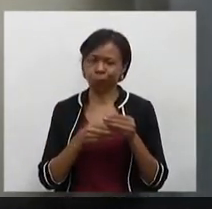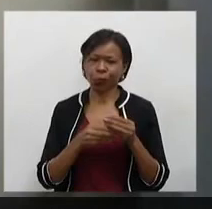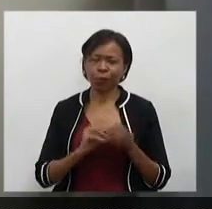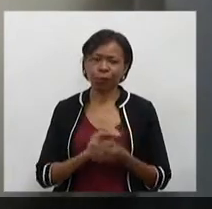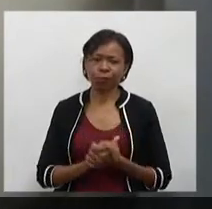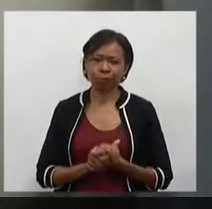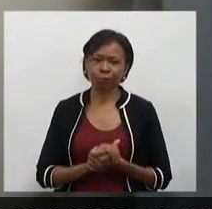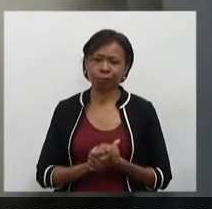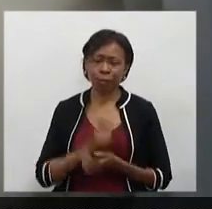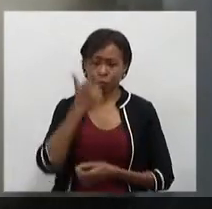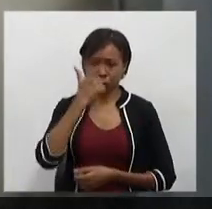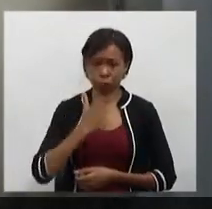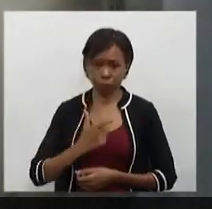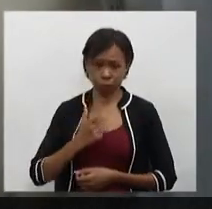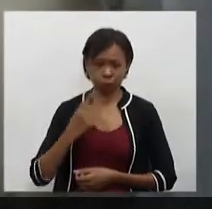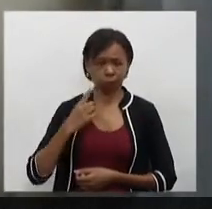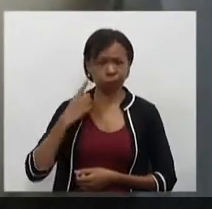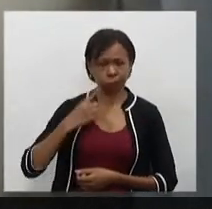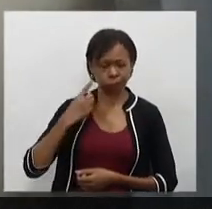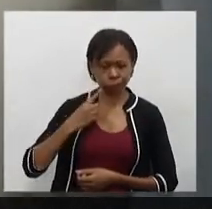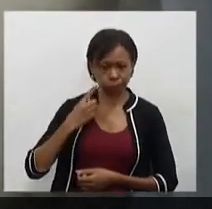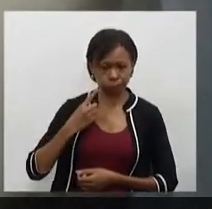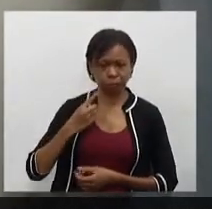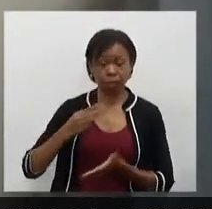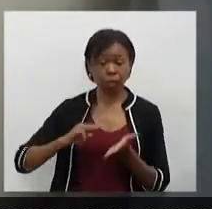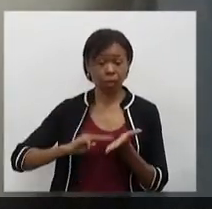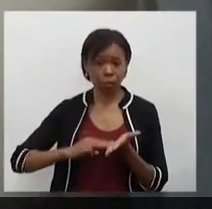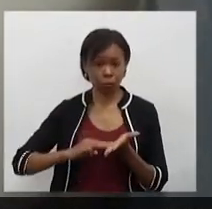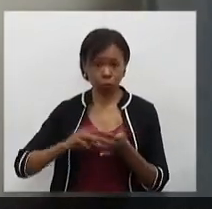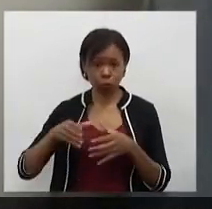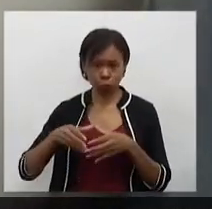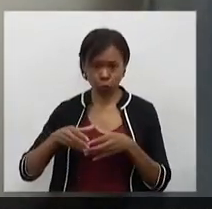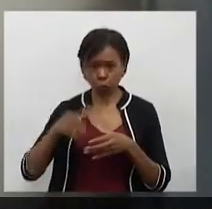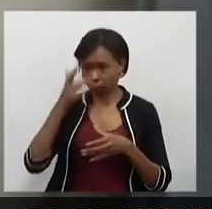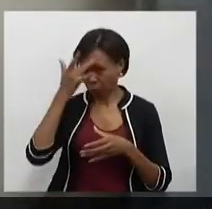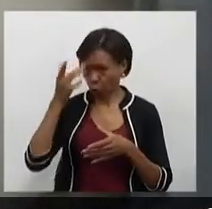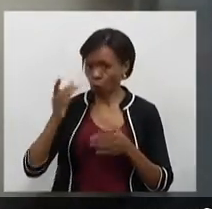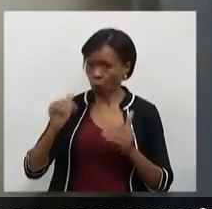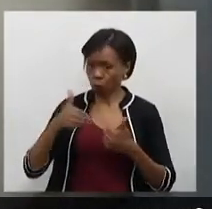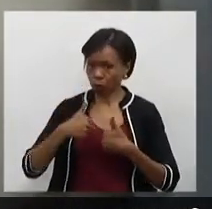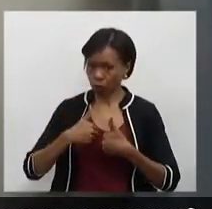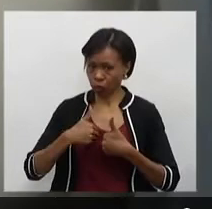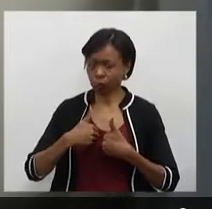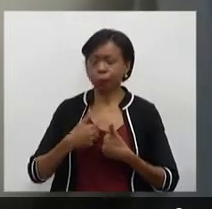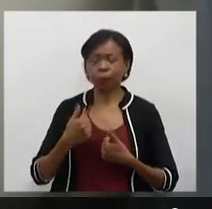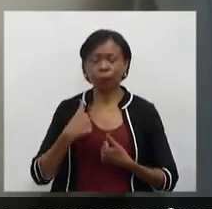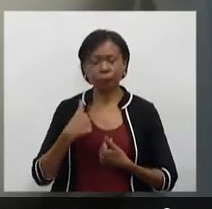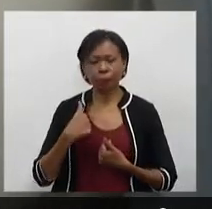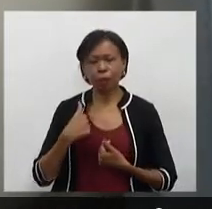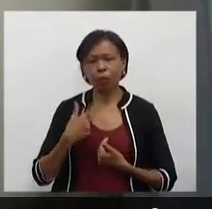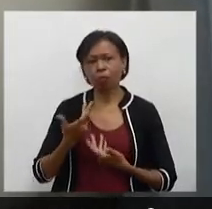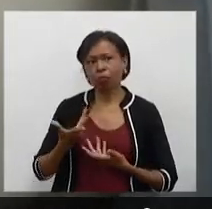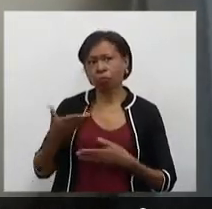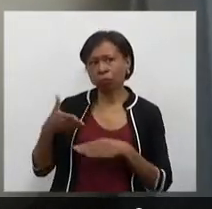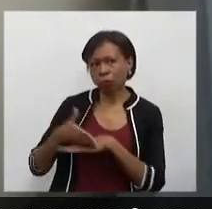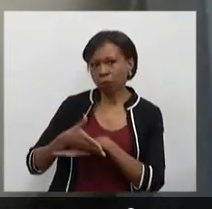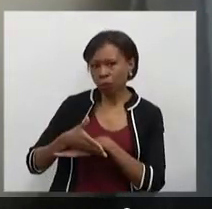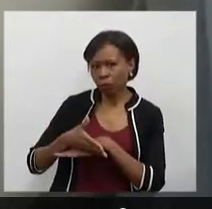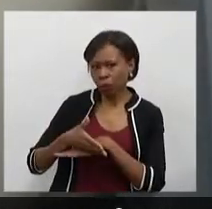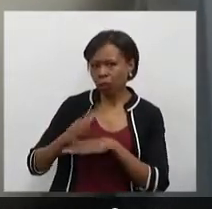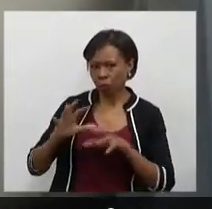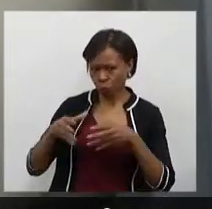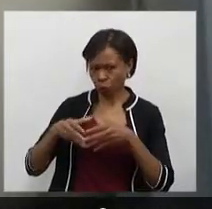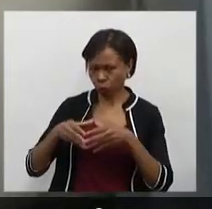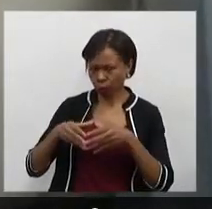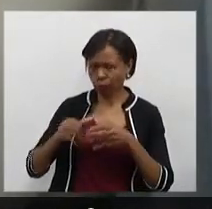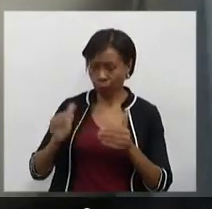de advogada e membro da Comissão das Pessoas com Autismo, eu me ingressei nessa comissão porque eu vivi a